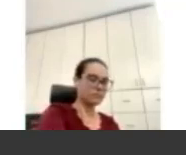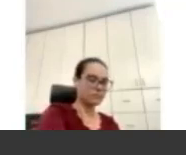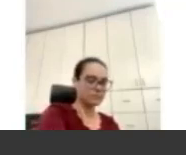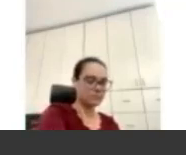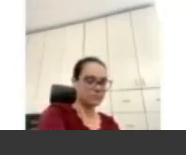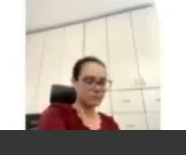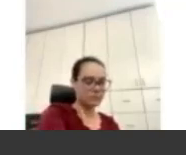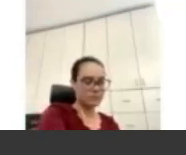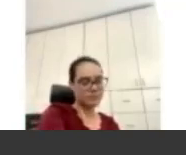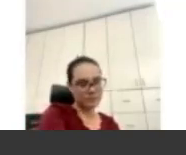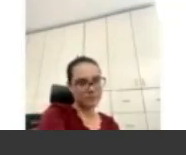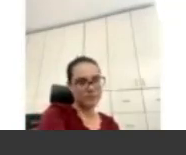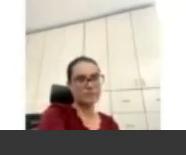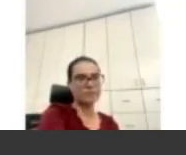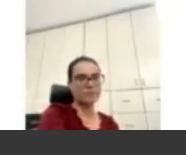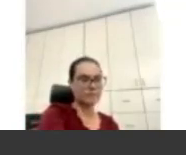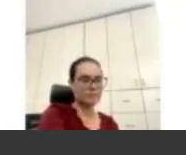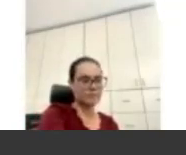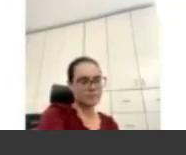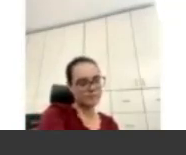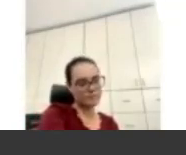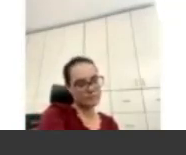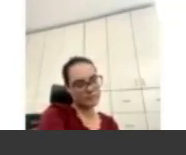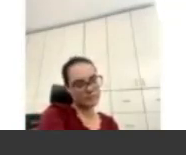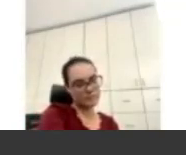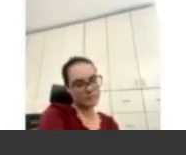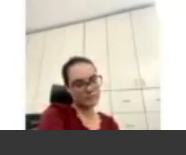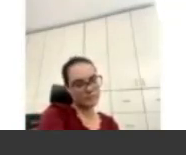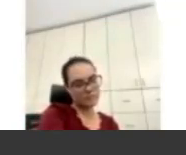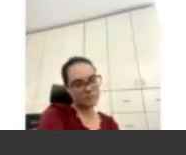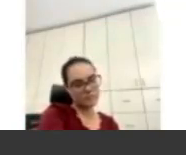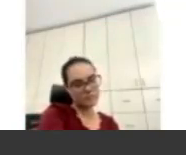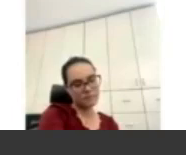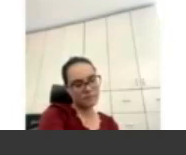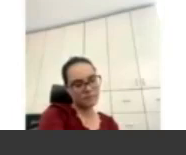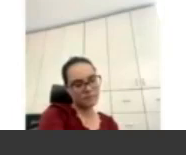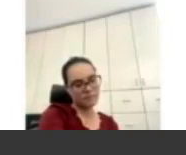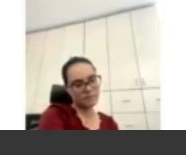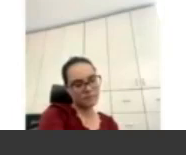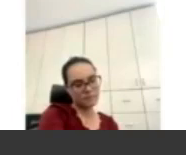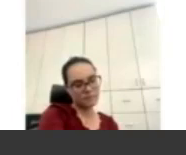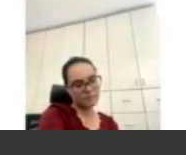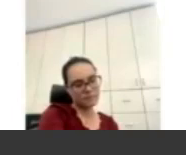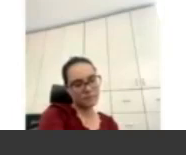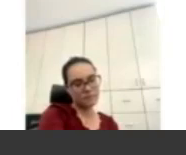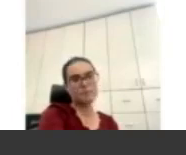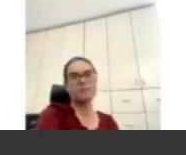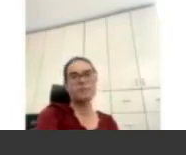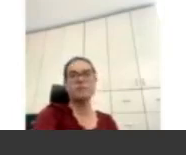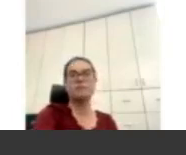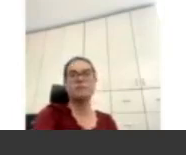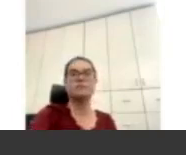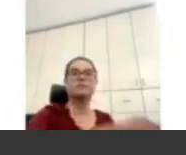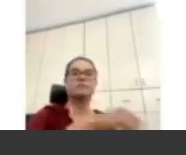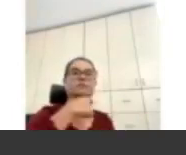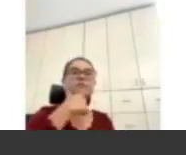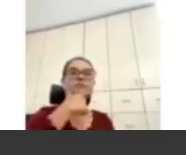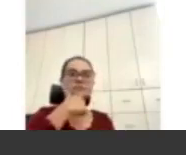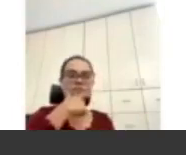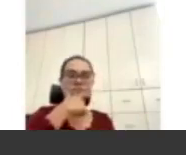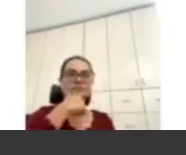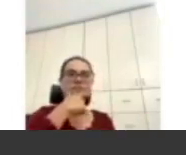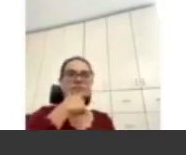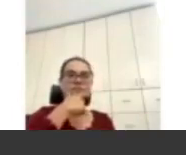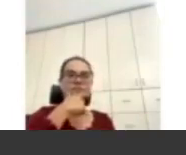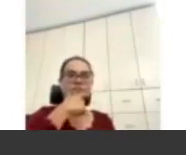por suspeita de monkeypox. Ao exame físico, então, sinais vitais sem alteração, a inspeção anal não tinha visualização de anel hemorroidário, nem